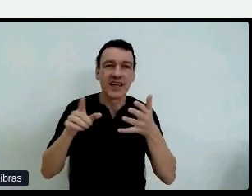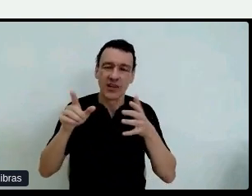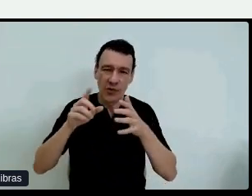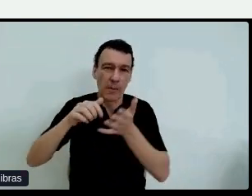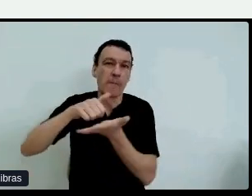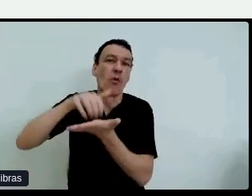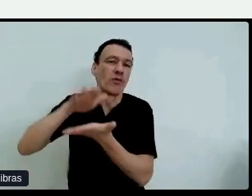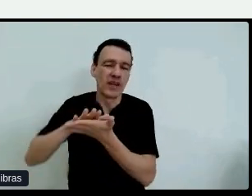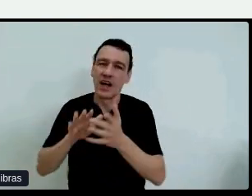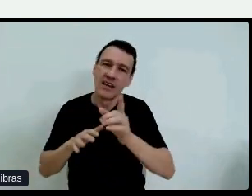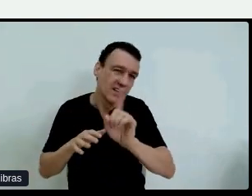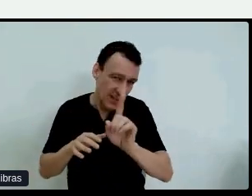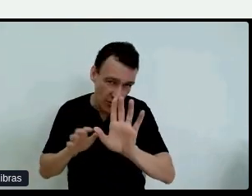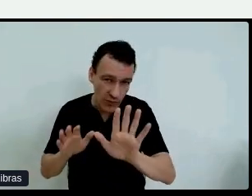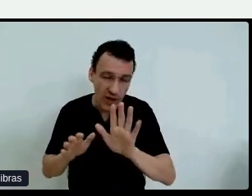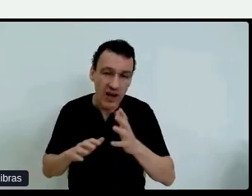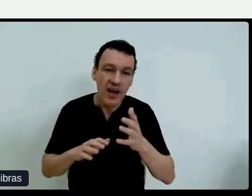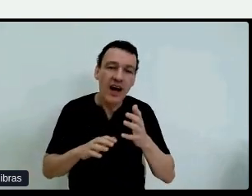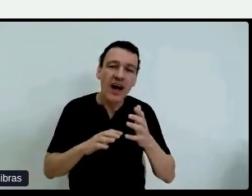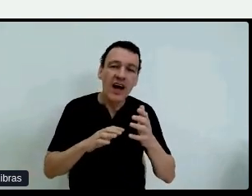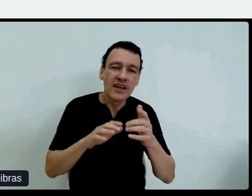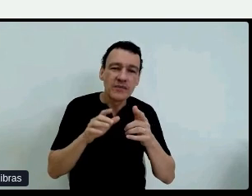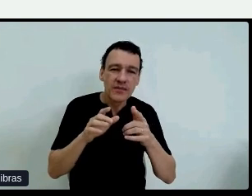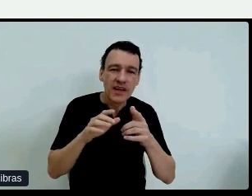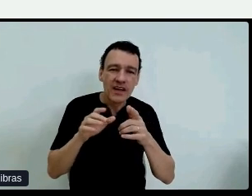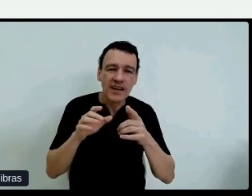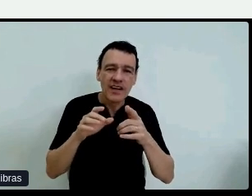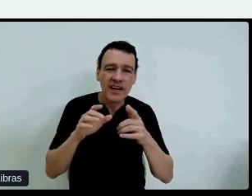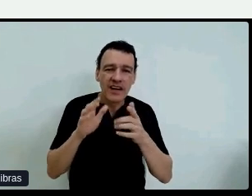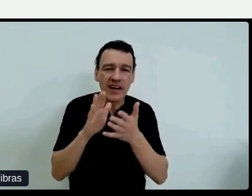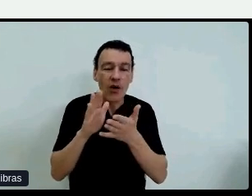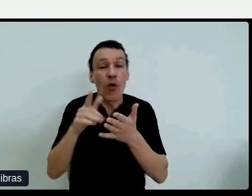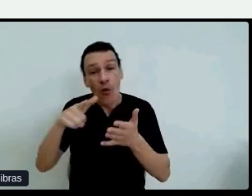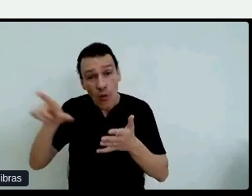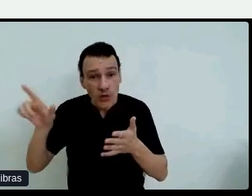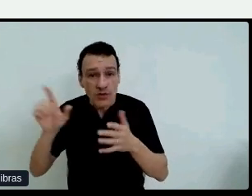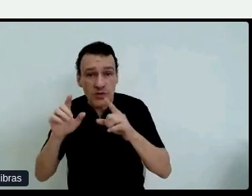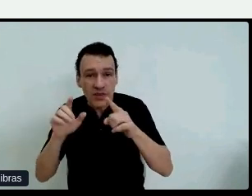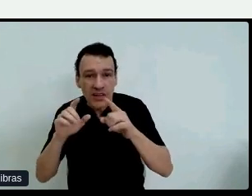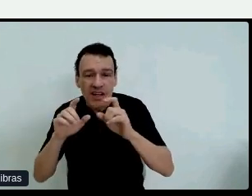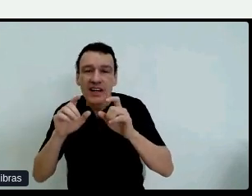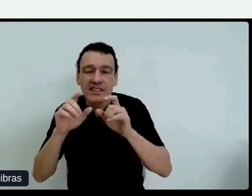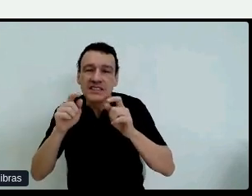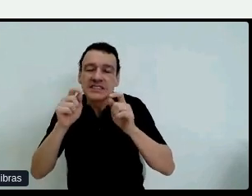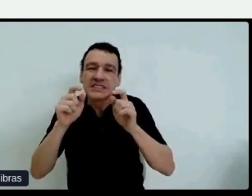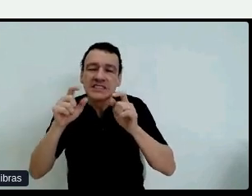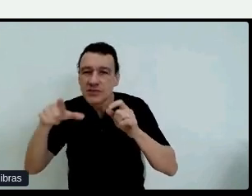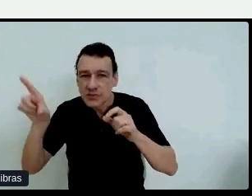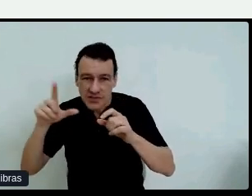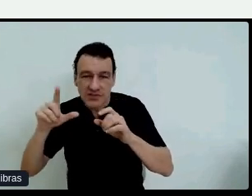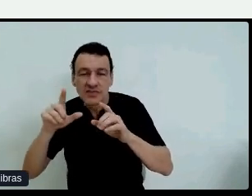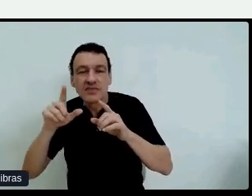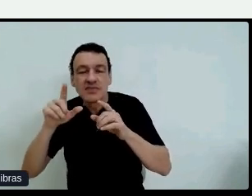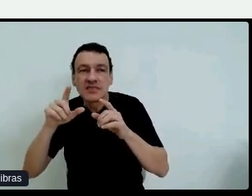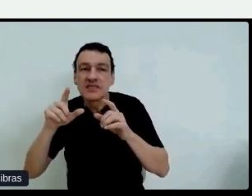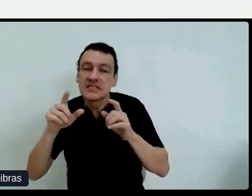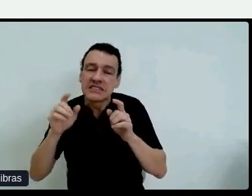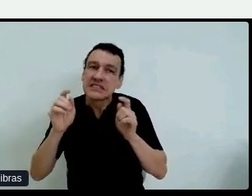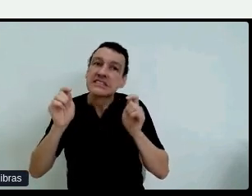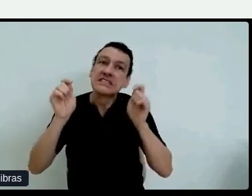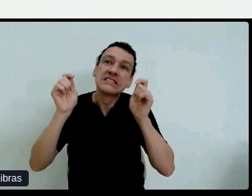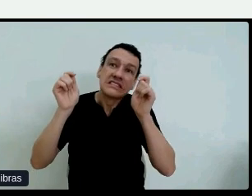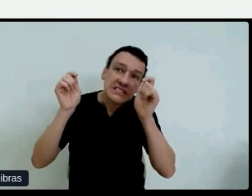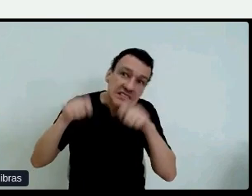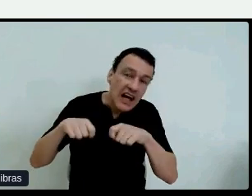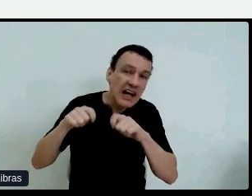ó, gente, a gente tem nosso plano aí de construção de entrega, só que assim, a gente tem que começar a pensar como que a gente vai